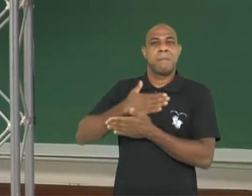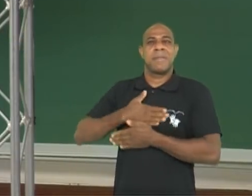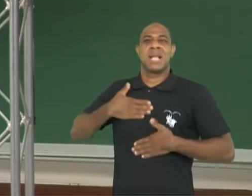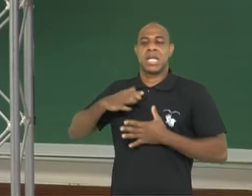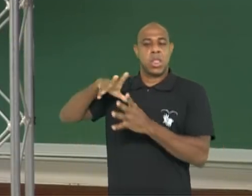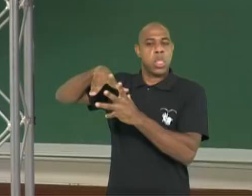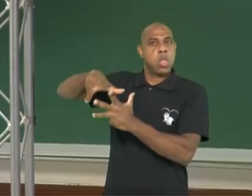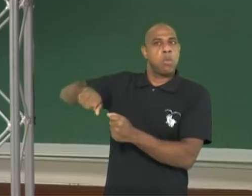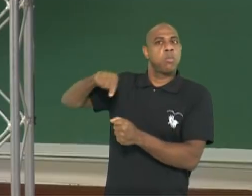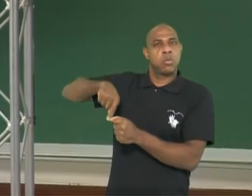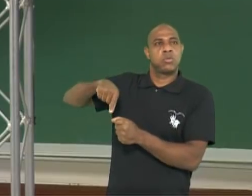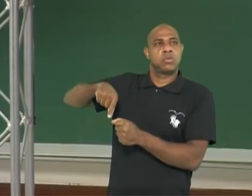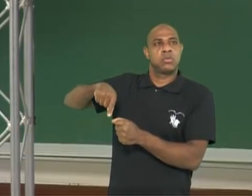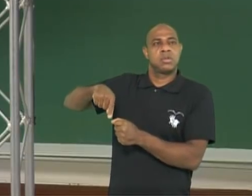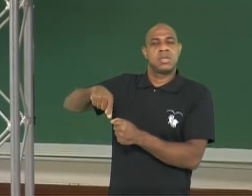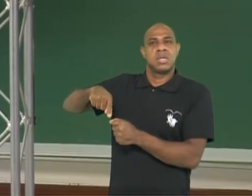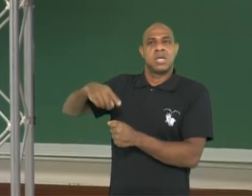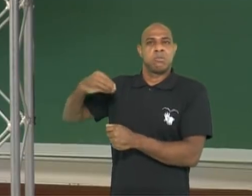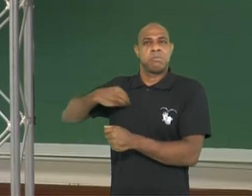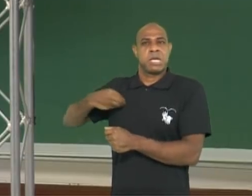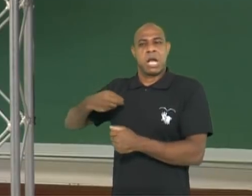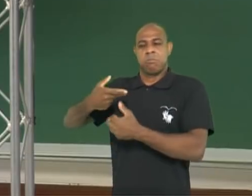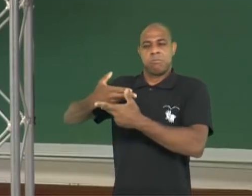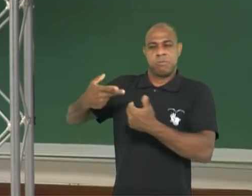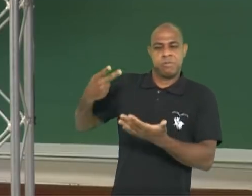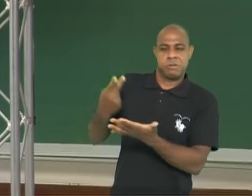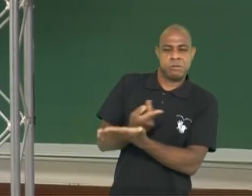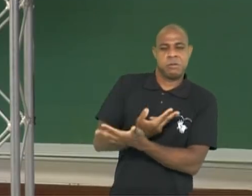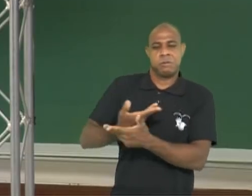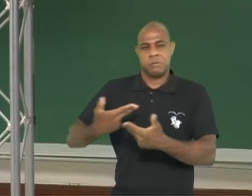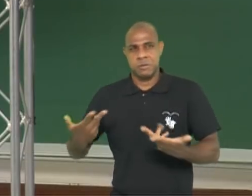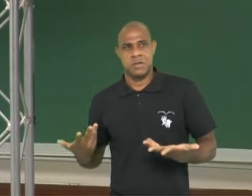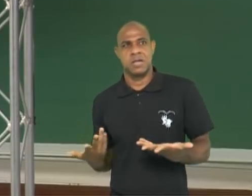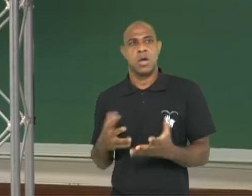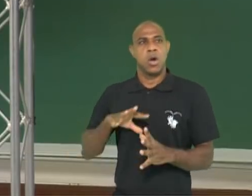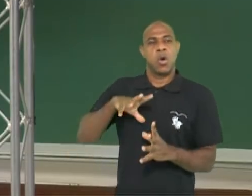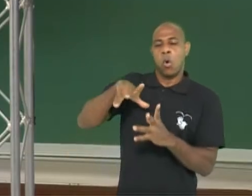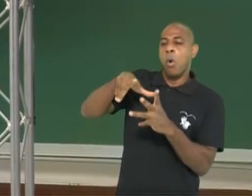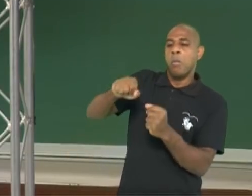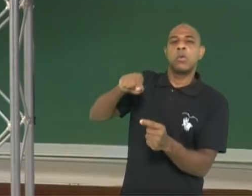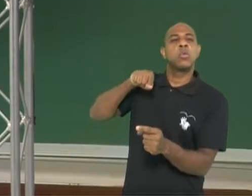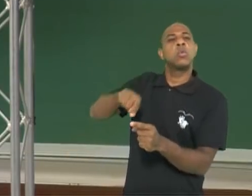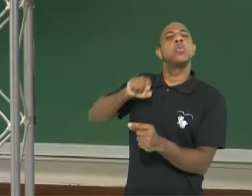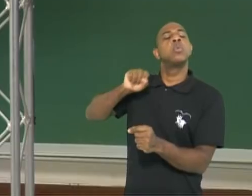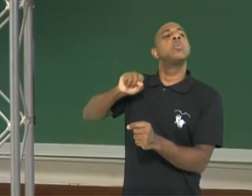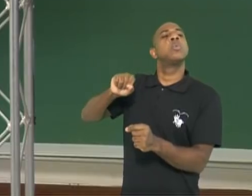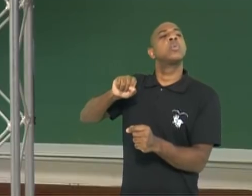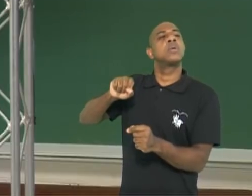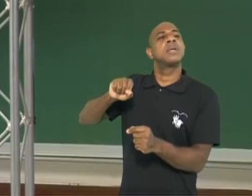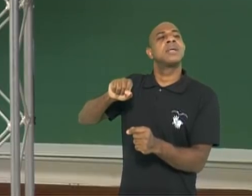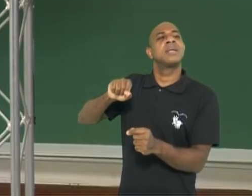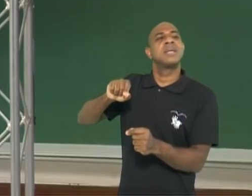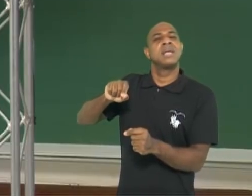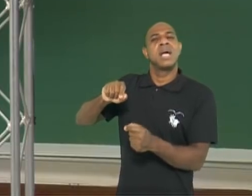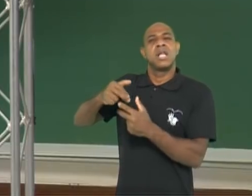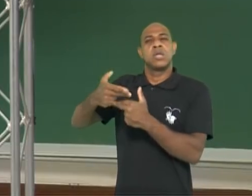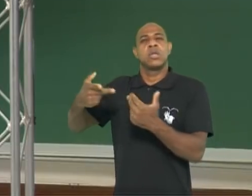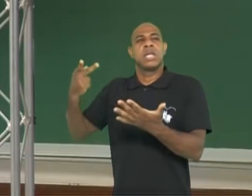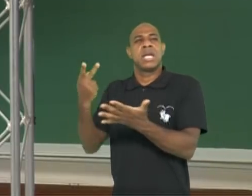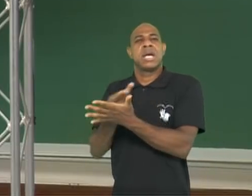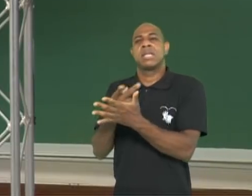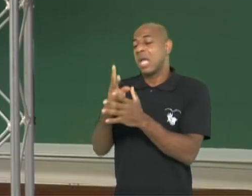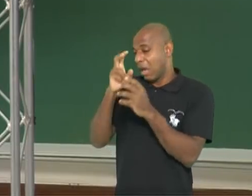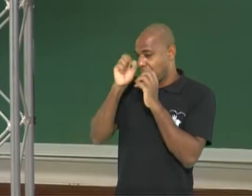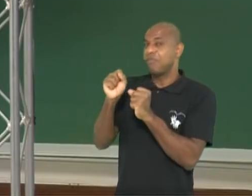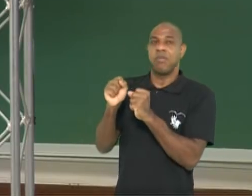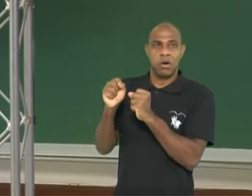do mundo, nesse mundo. E essa divisão muito forte. O mundo, o lado mundano, muito